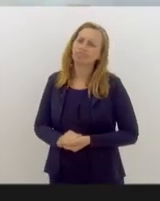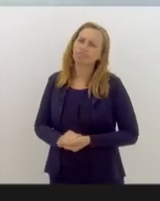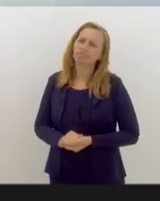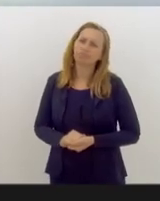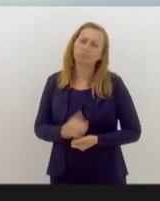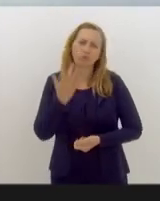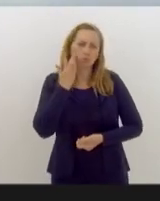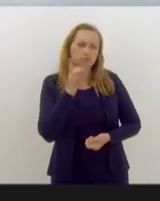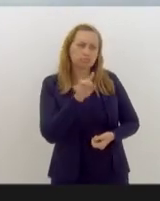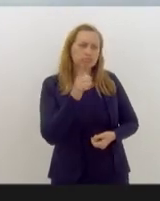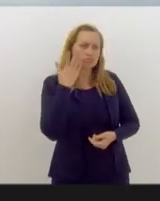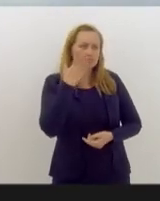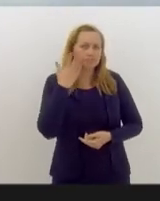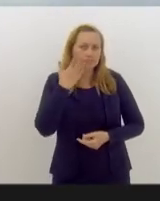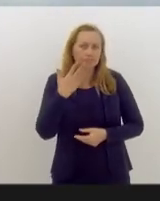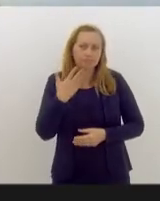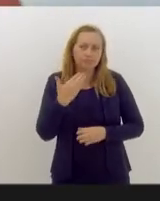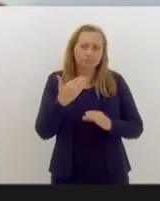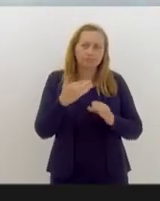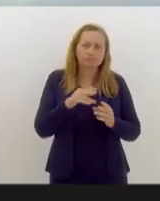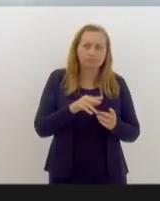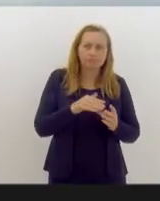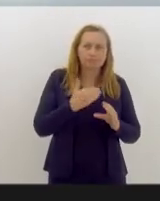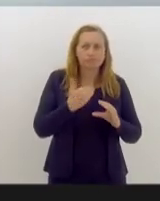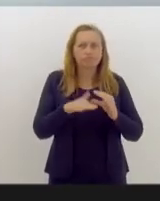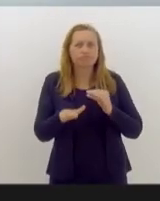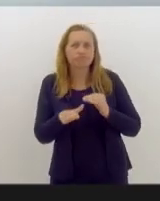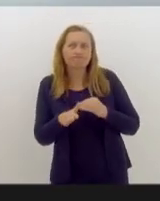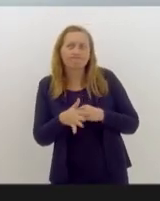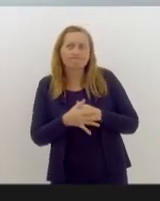essa mensagem foi enviada de uma forma